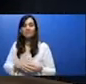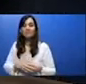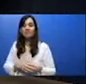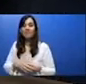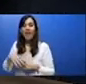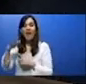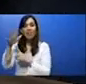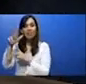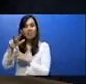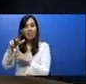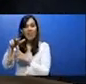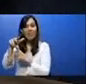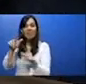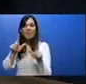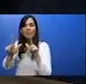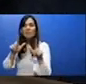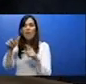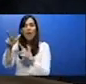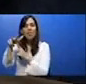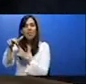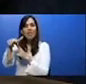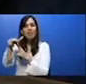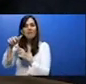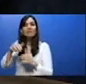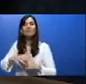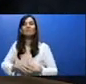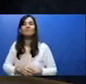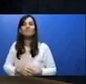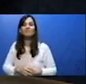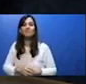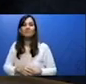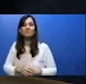Aqui, antena, com N.